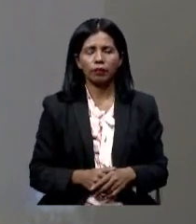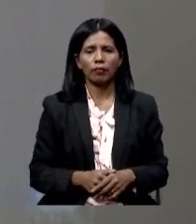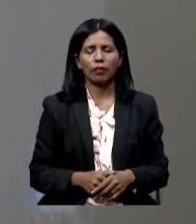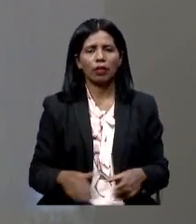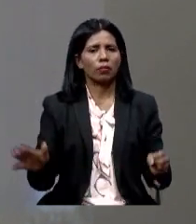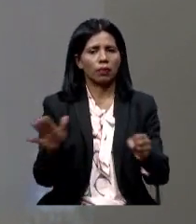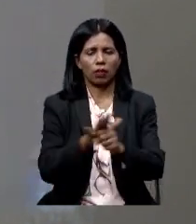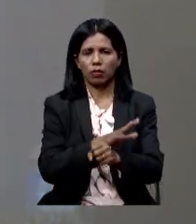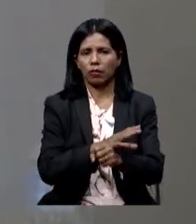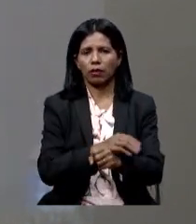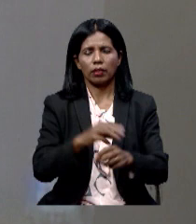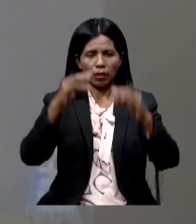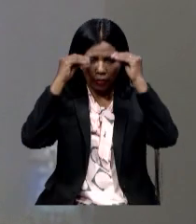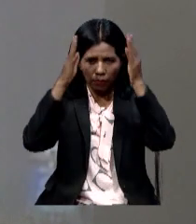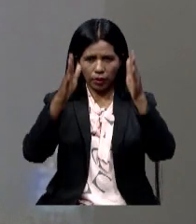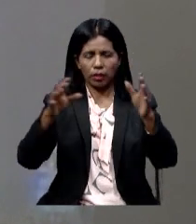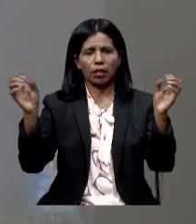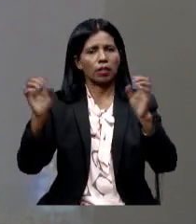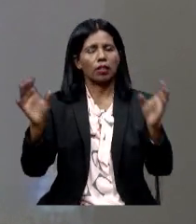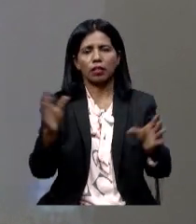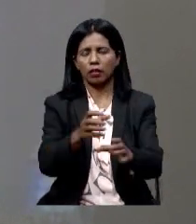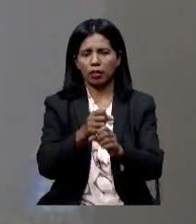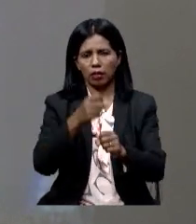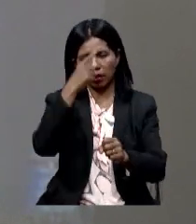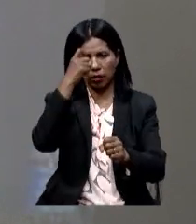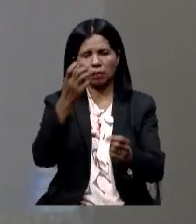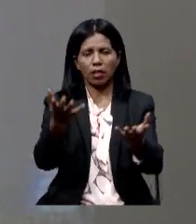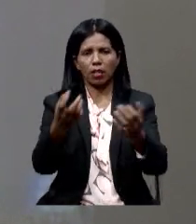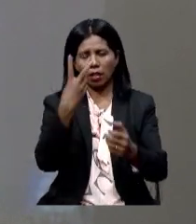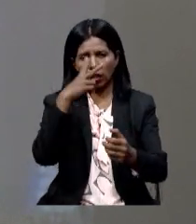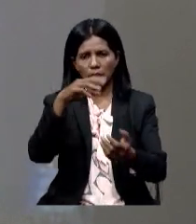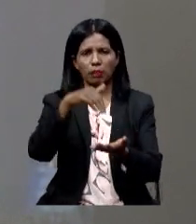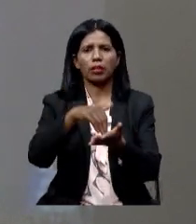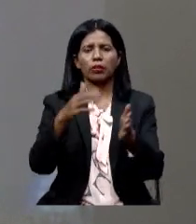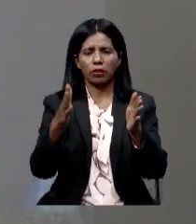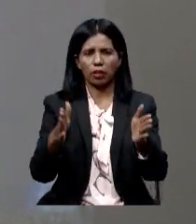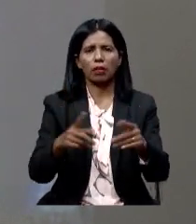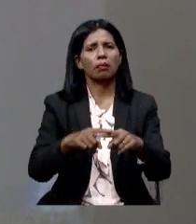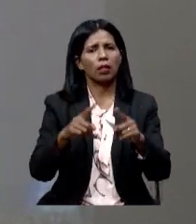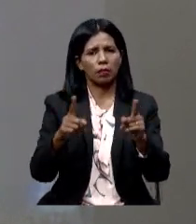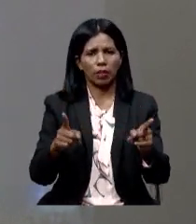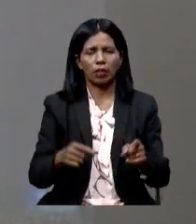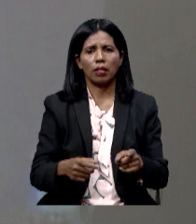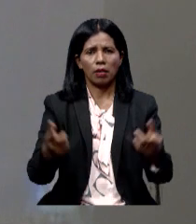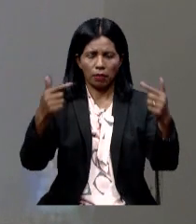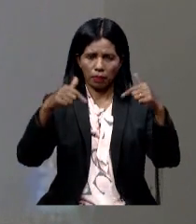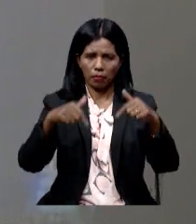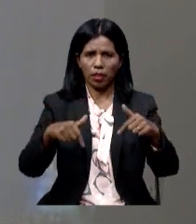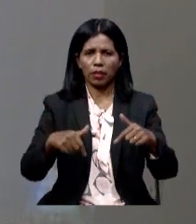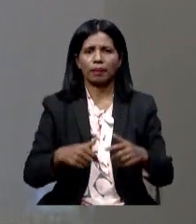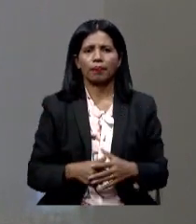isso. Mestre ser lá simu, tamba hakara kareba rasio estudante, mas bem nem mai,